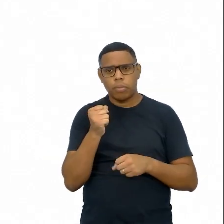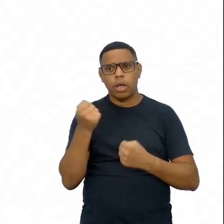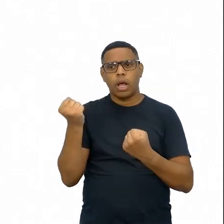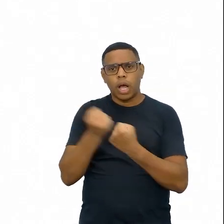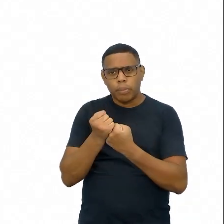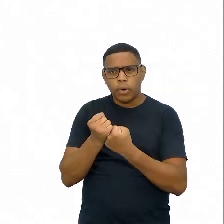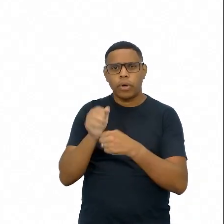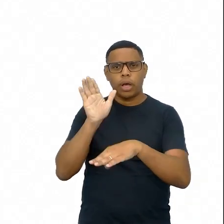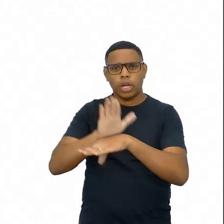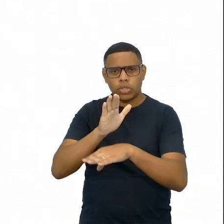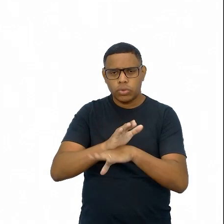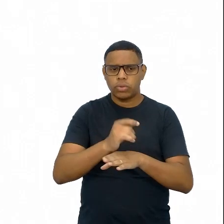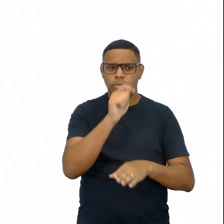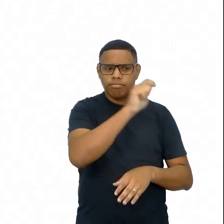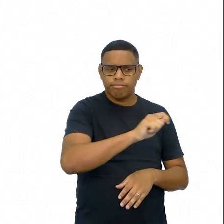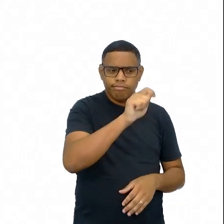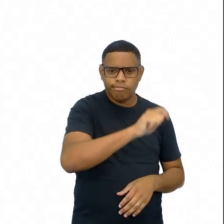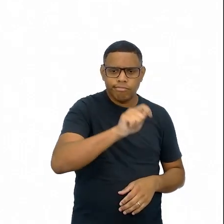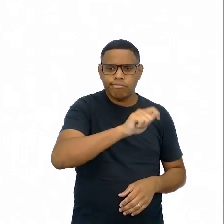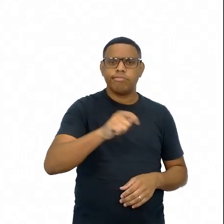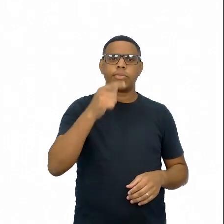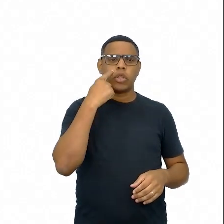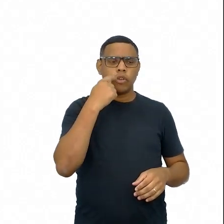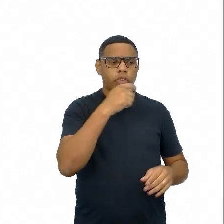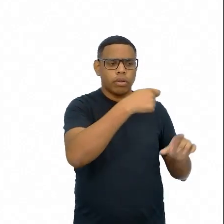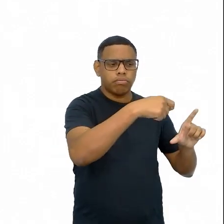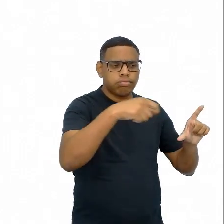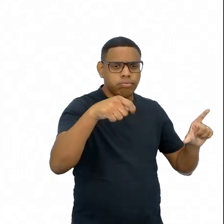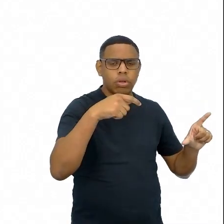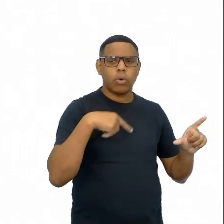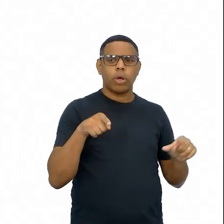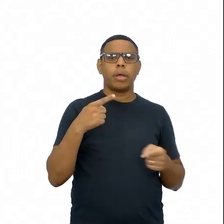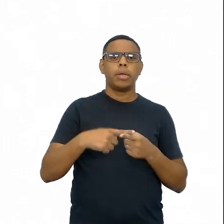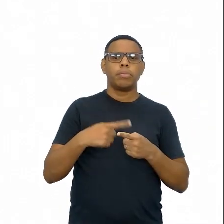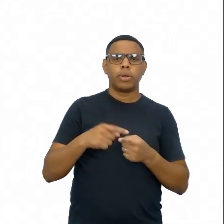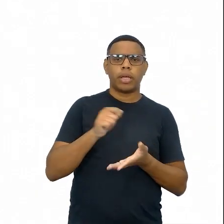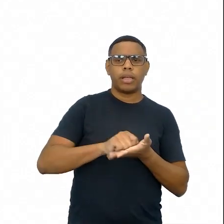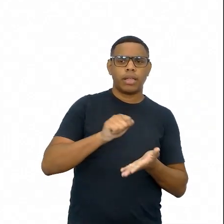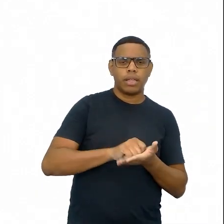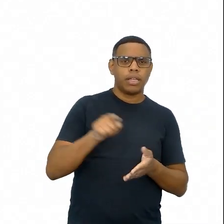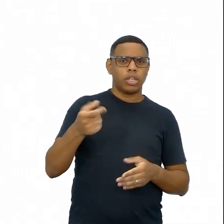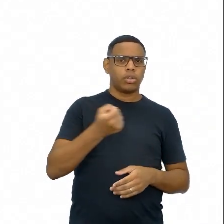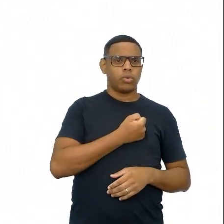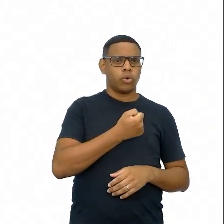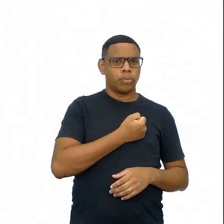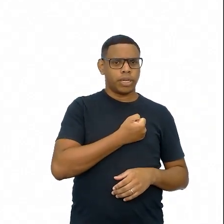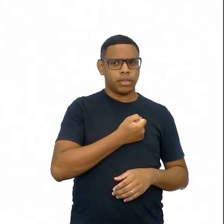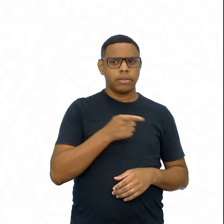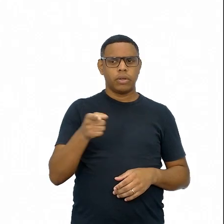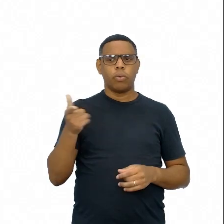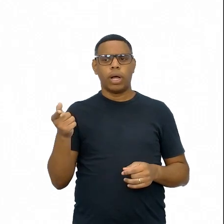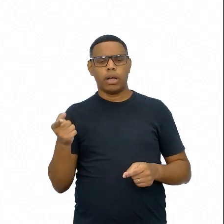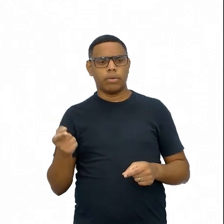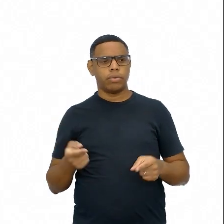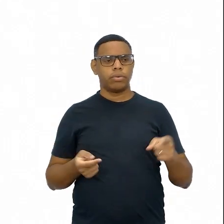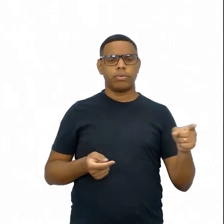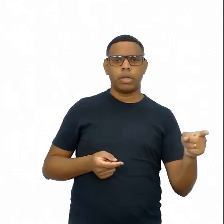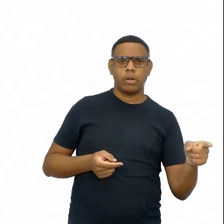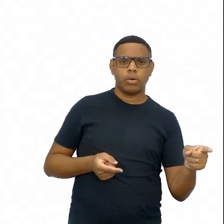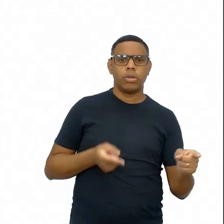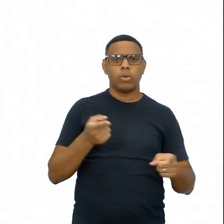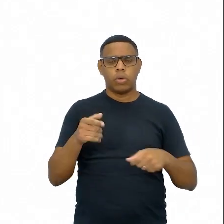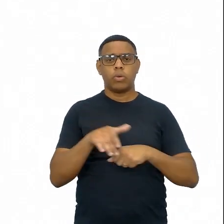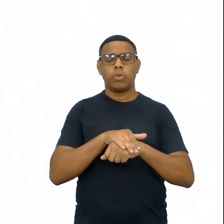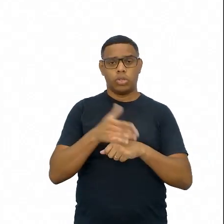bastante importante, verifica aí quais hipóteses de escrita numérica eles utilizam, né, discutimos